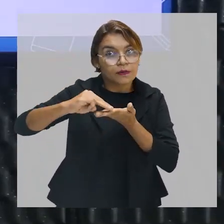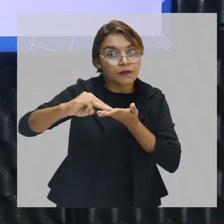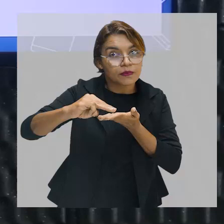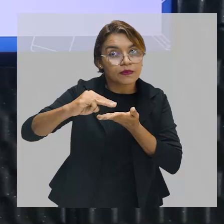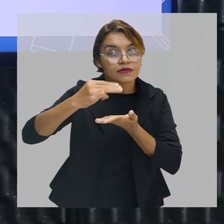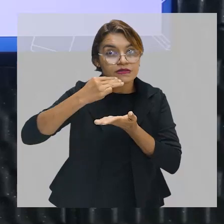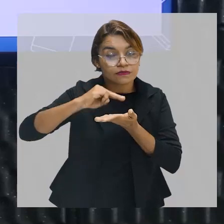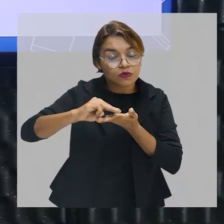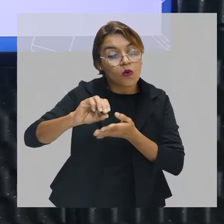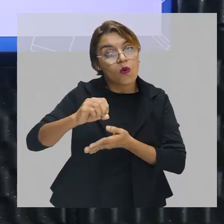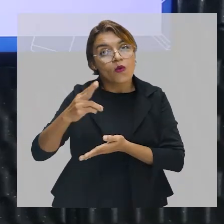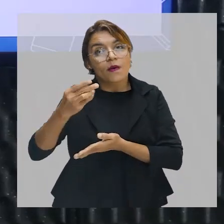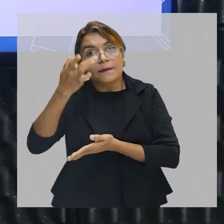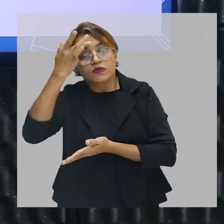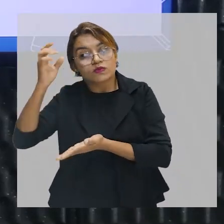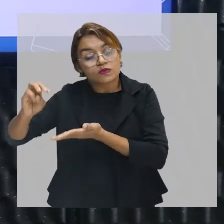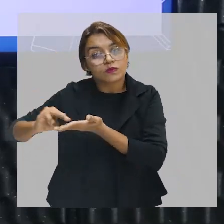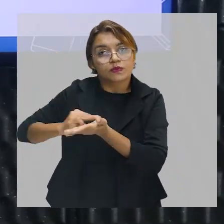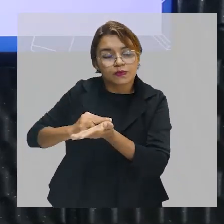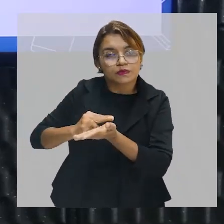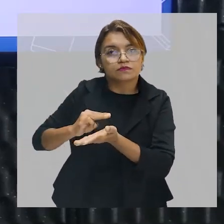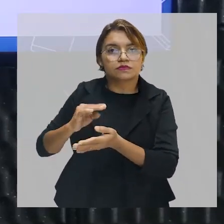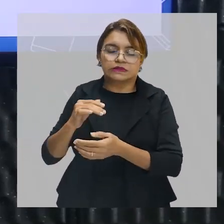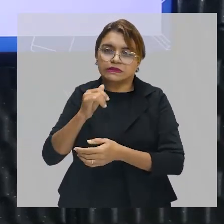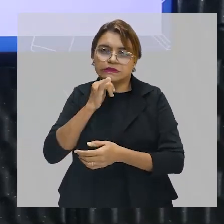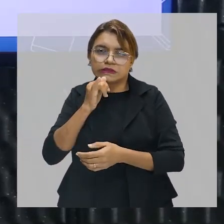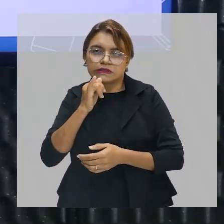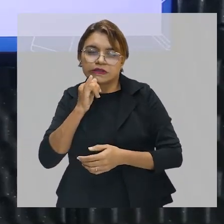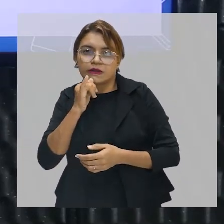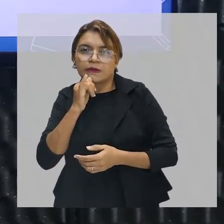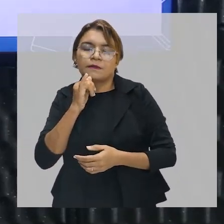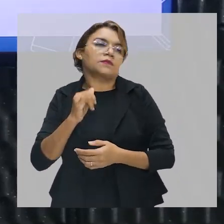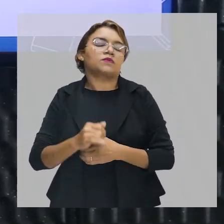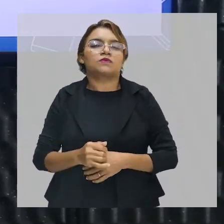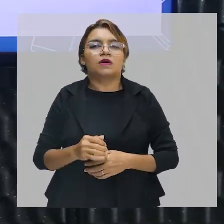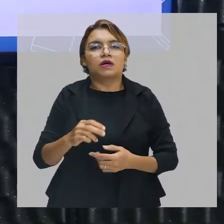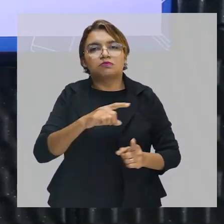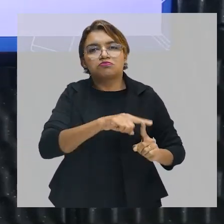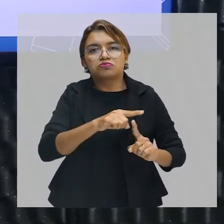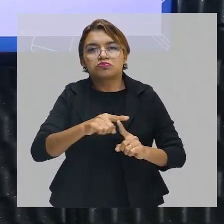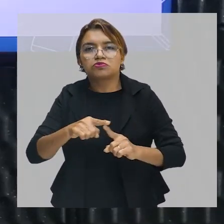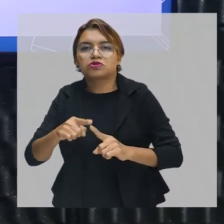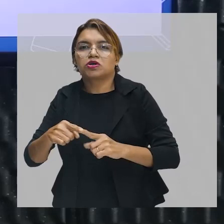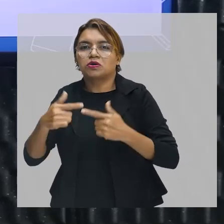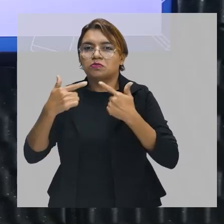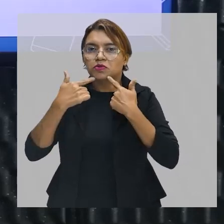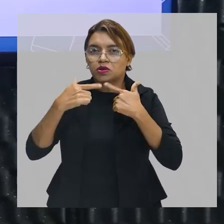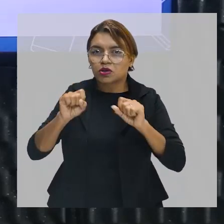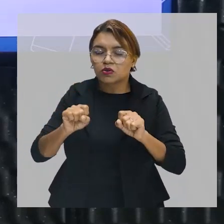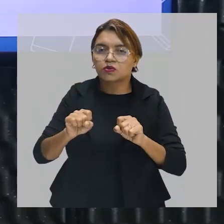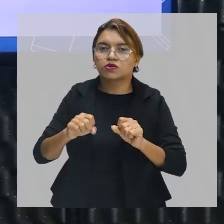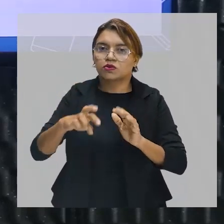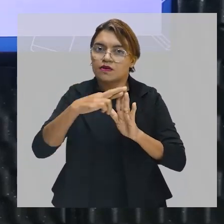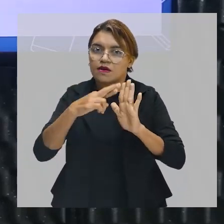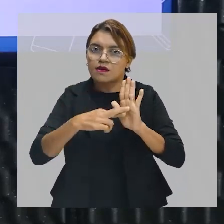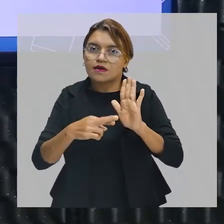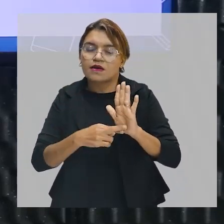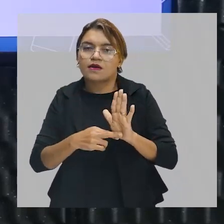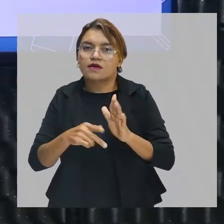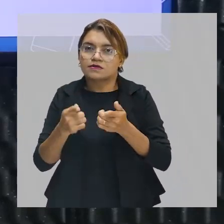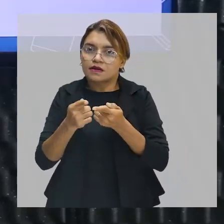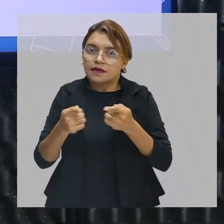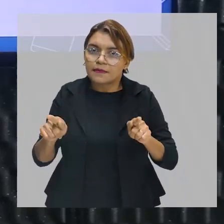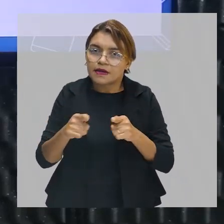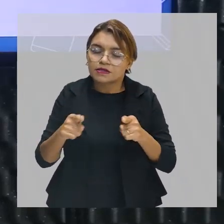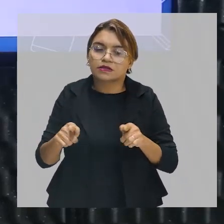É bastante preocupado com os aspectos linguísticos, com as regras gramaticais, com a questão da regência,